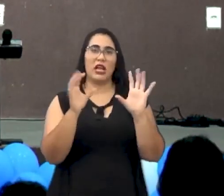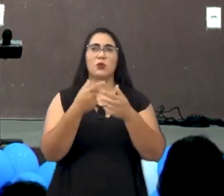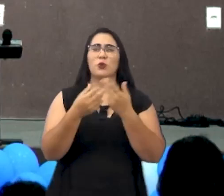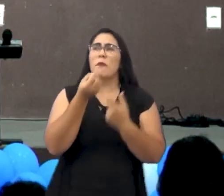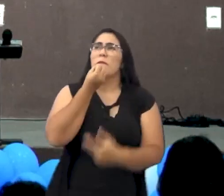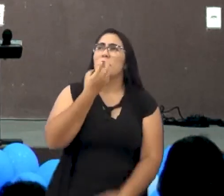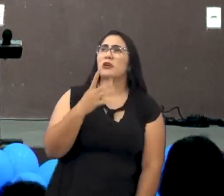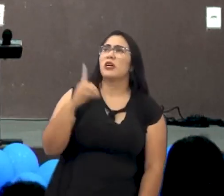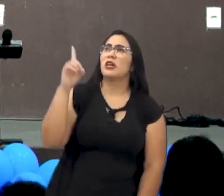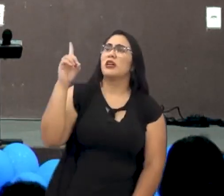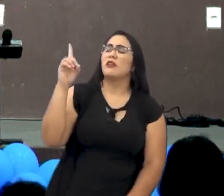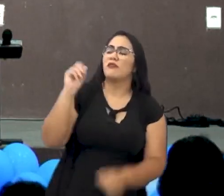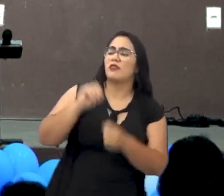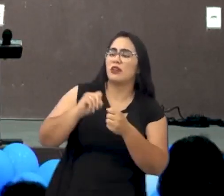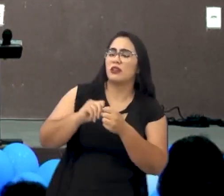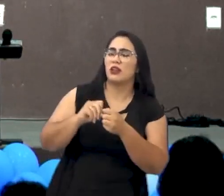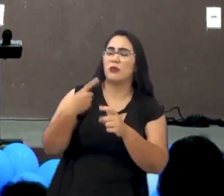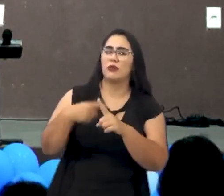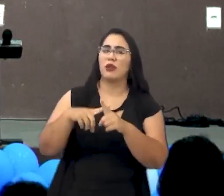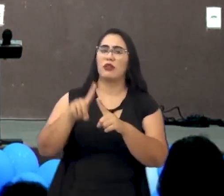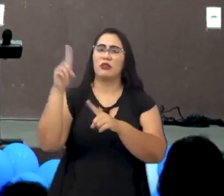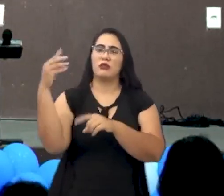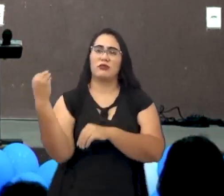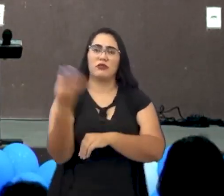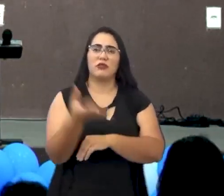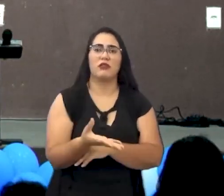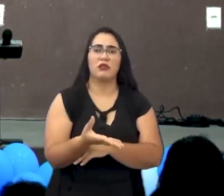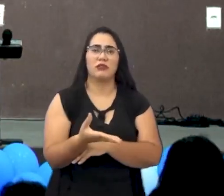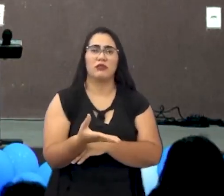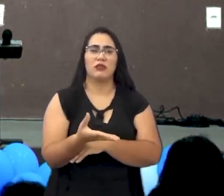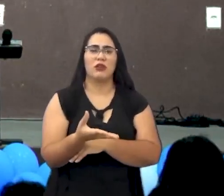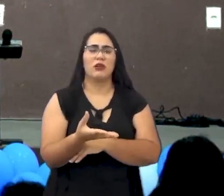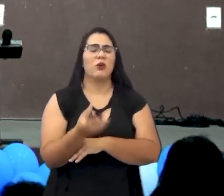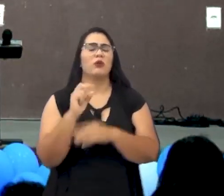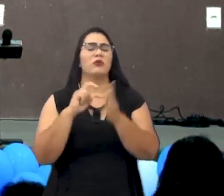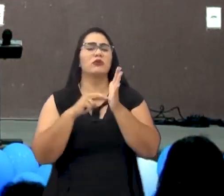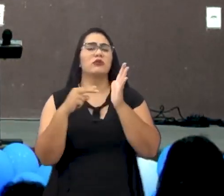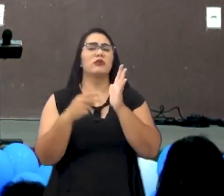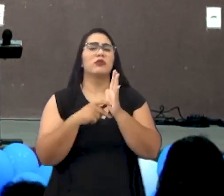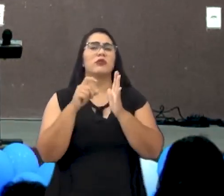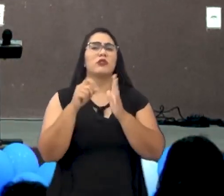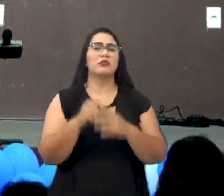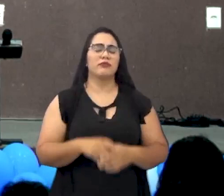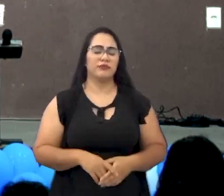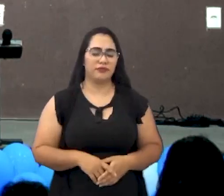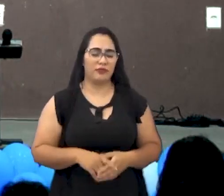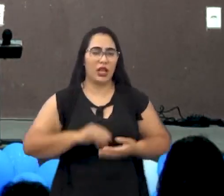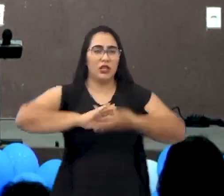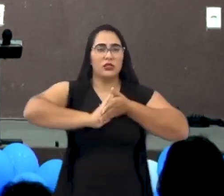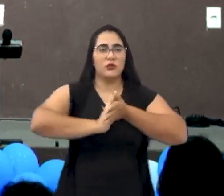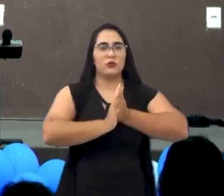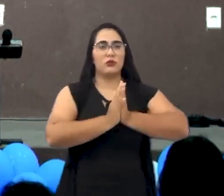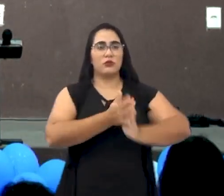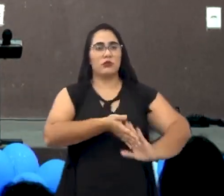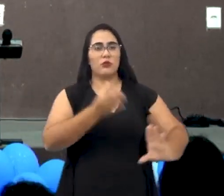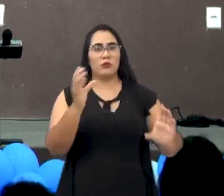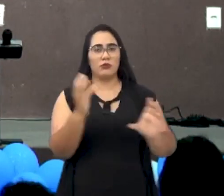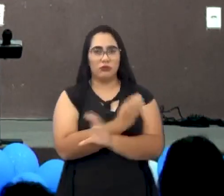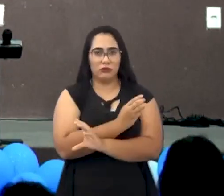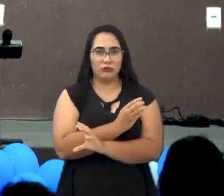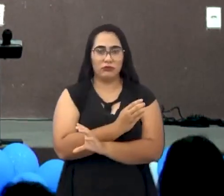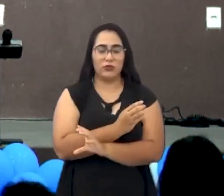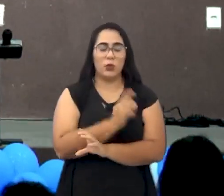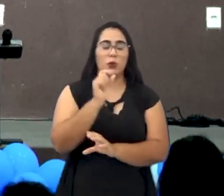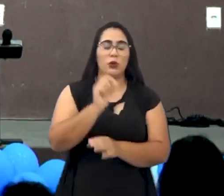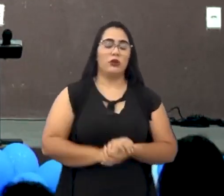é bem em si mesmo. O que esse texto quer dizer, o que significa a depravação total, na doutrina da depravação total, não